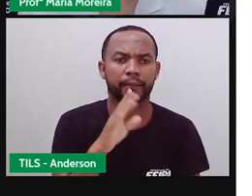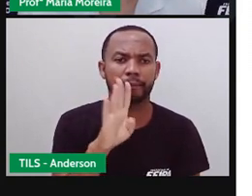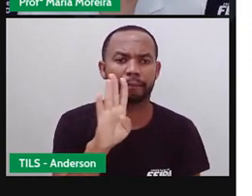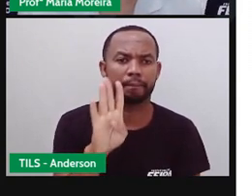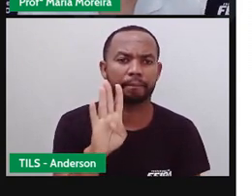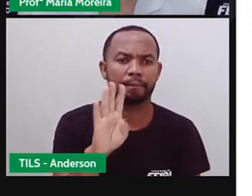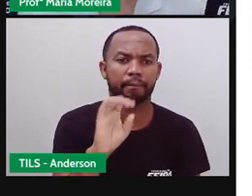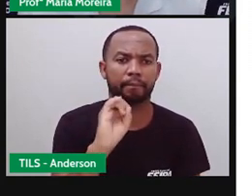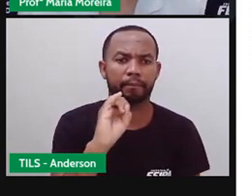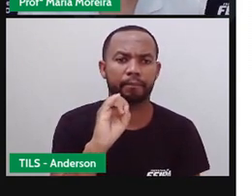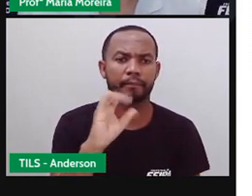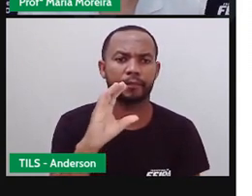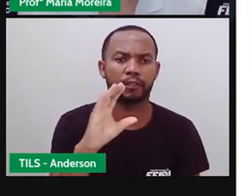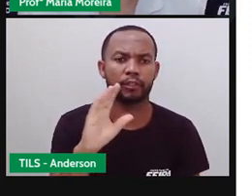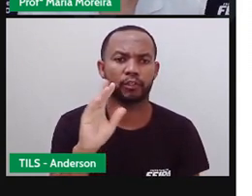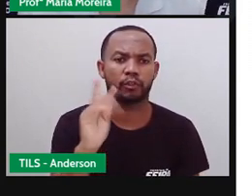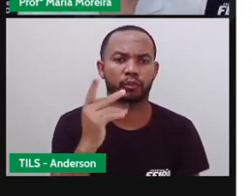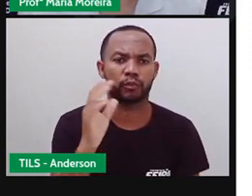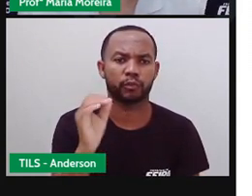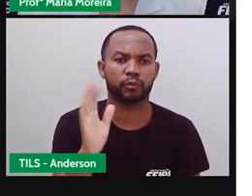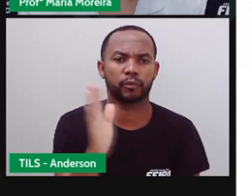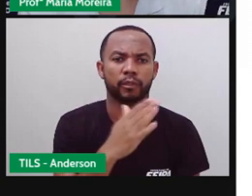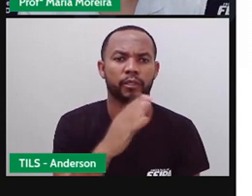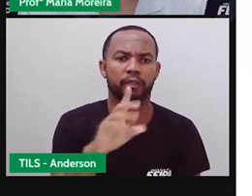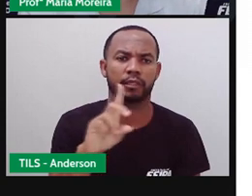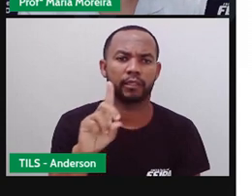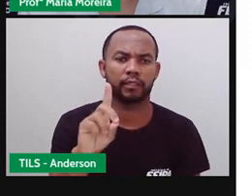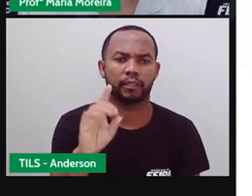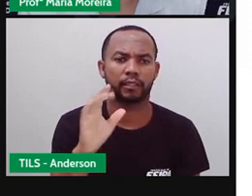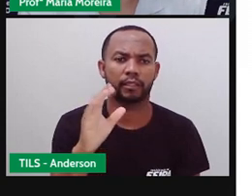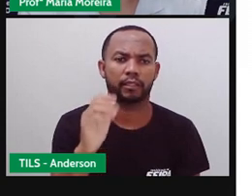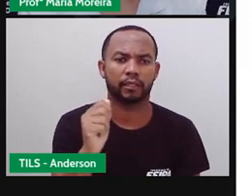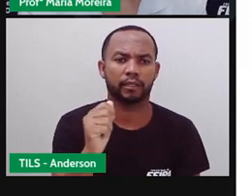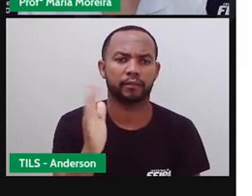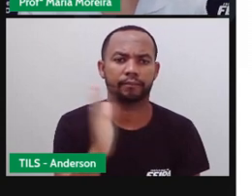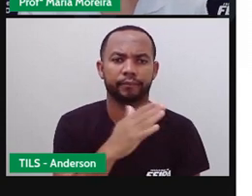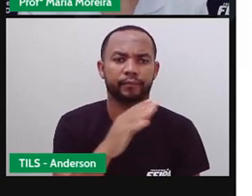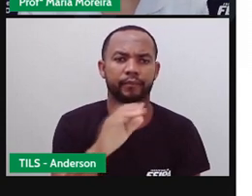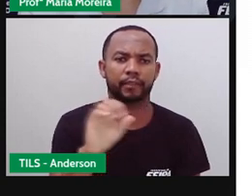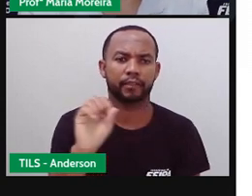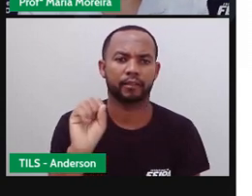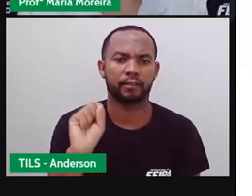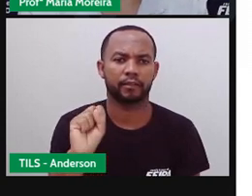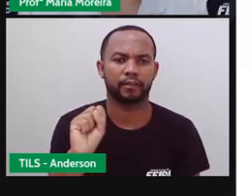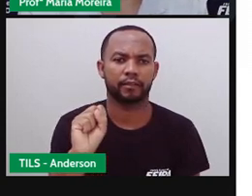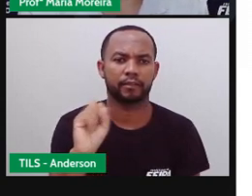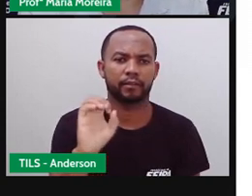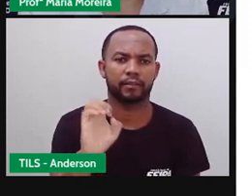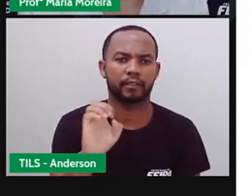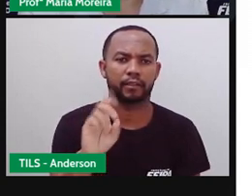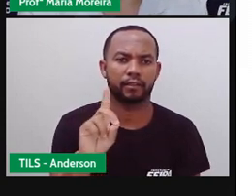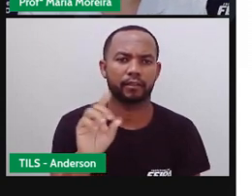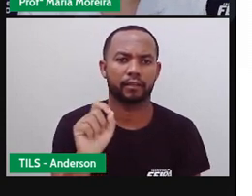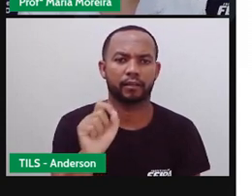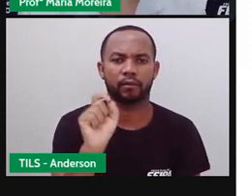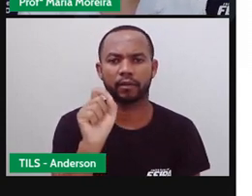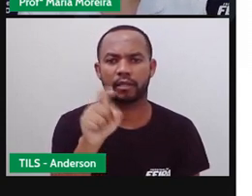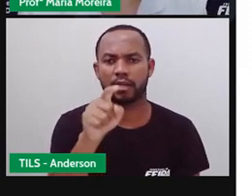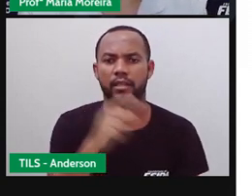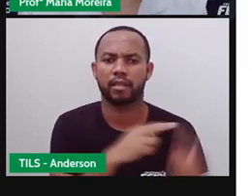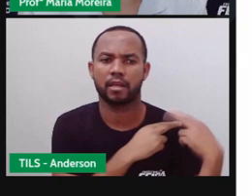pesquise aí depois vocês vão ficar e com relação ao bicho-da-seda né que é